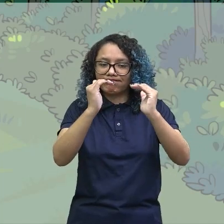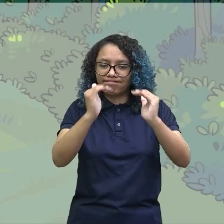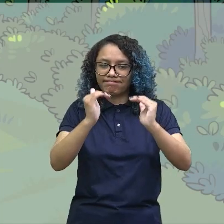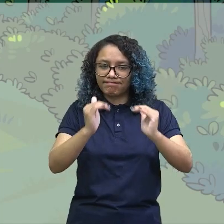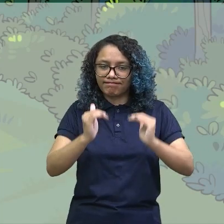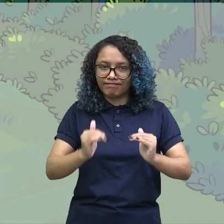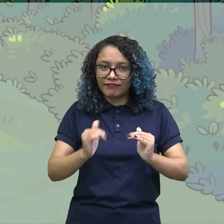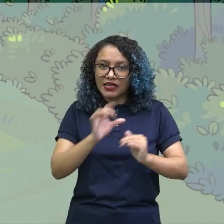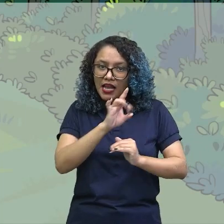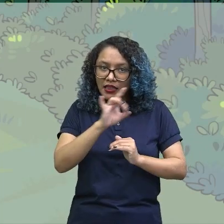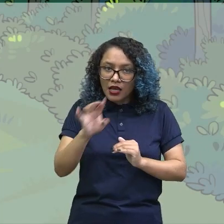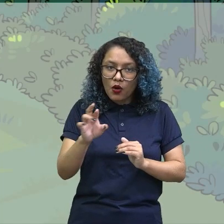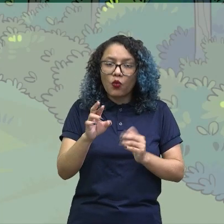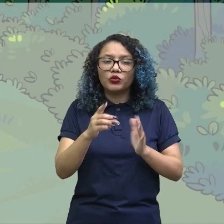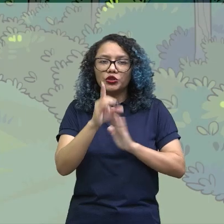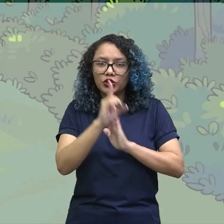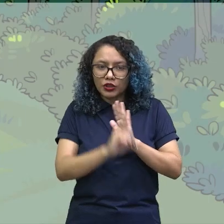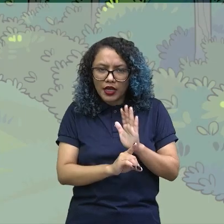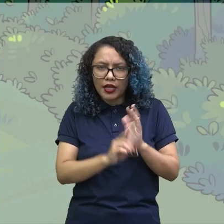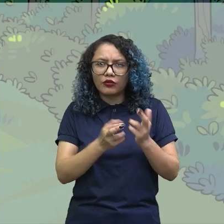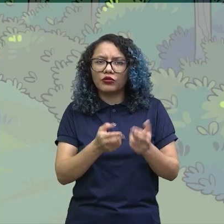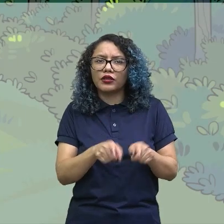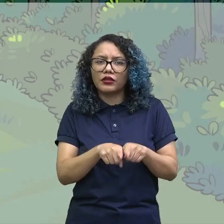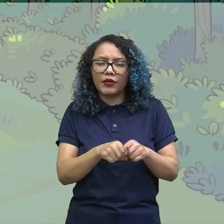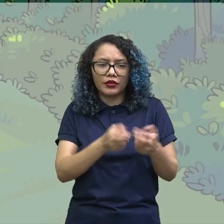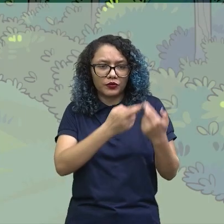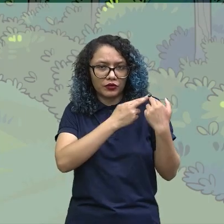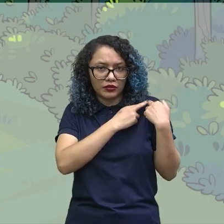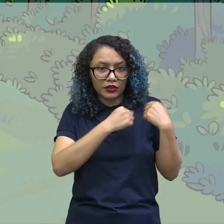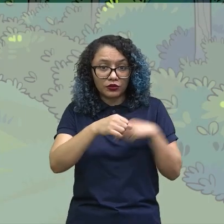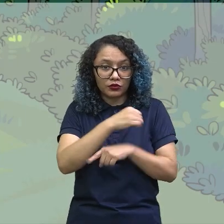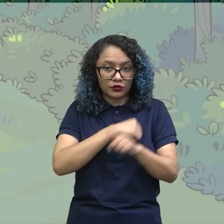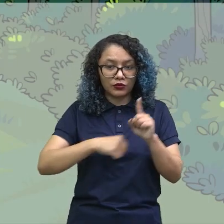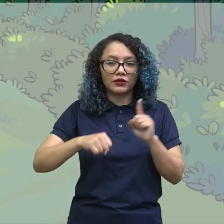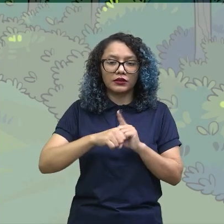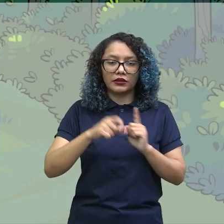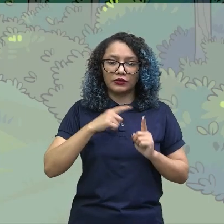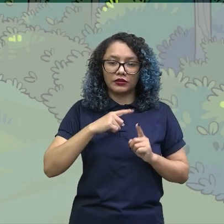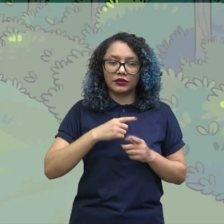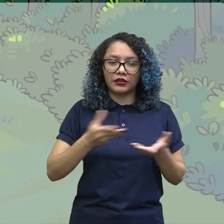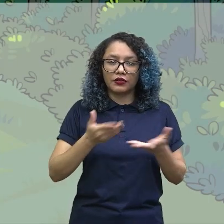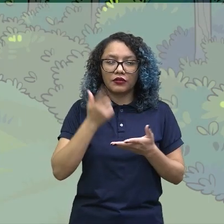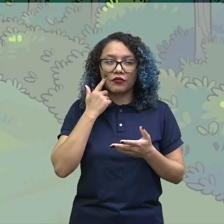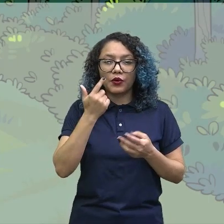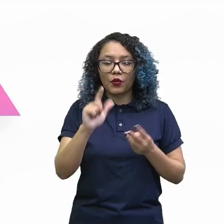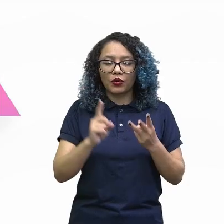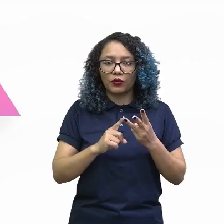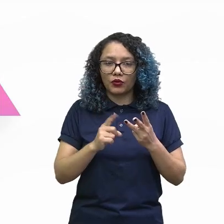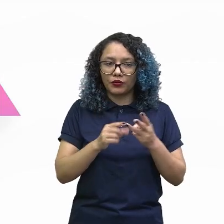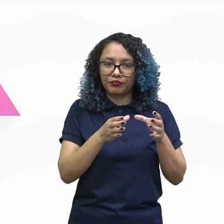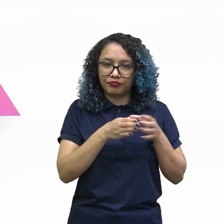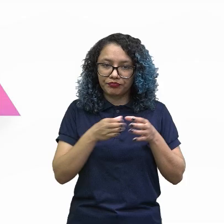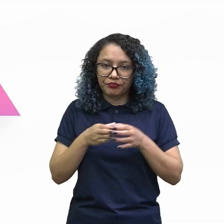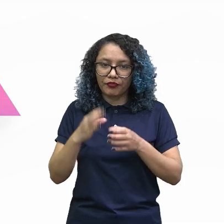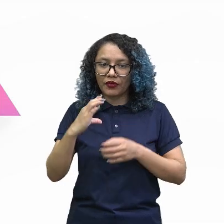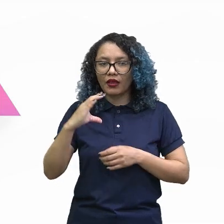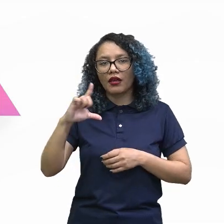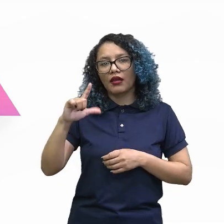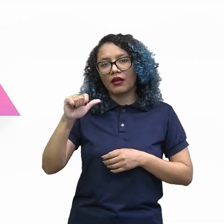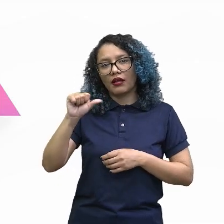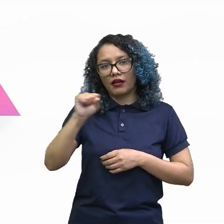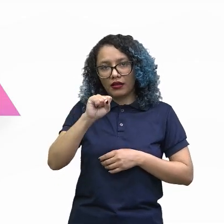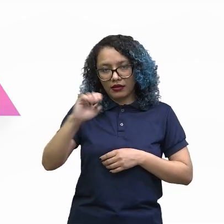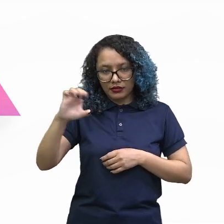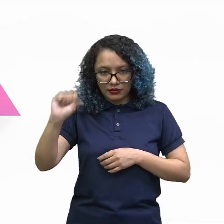direitos, deveres e papéis sociais. E aí nós vamos para a sociedade de classes, tá? Sociedade de